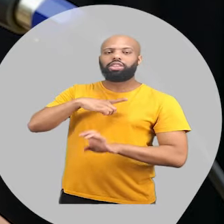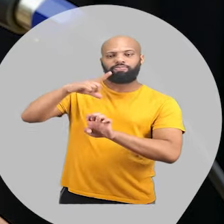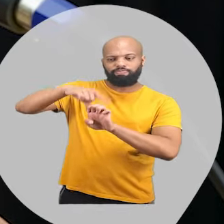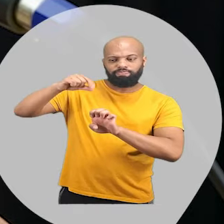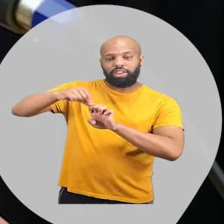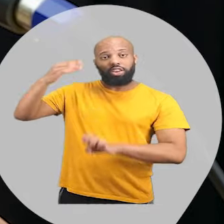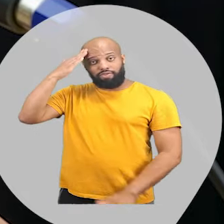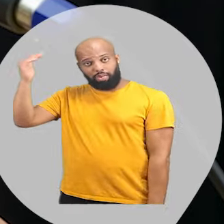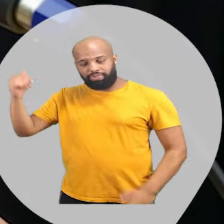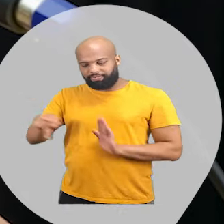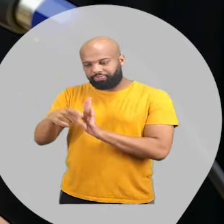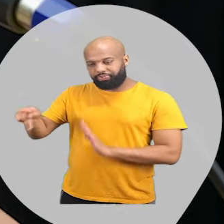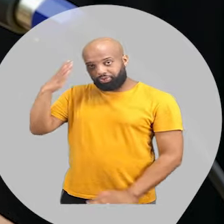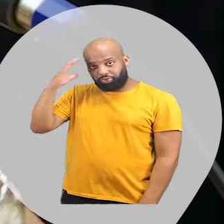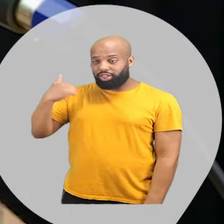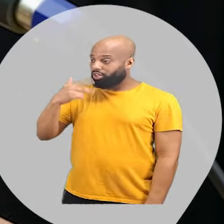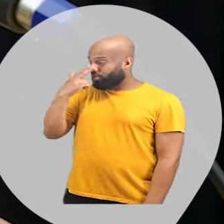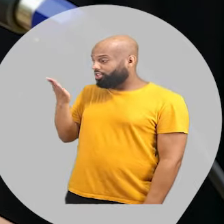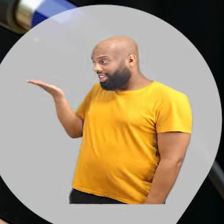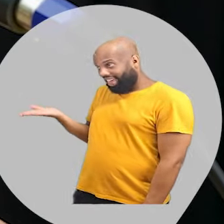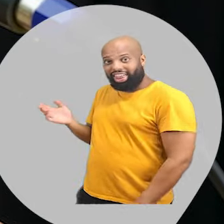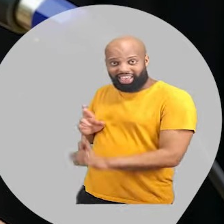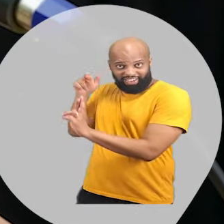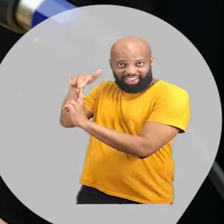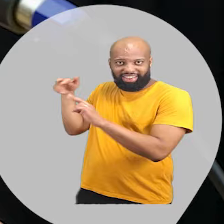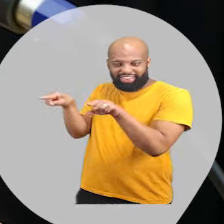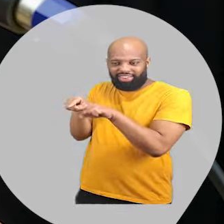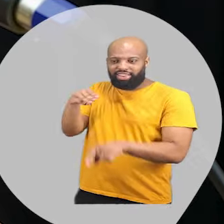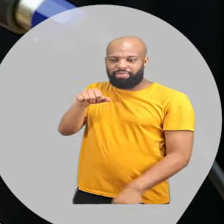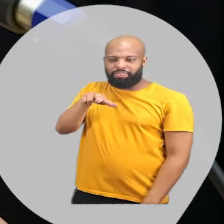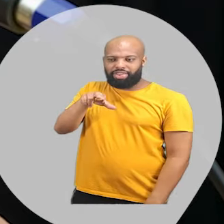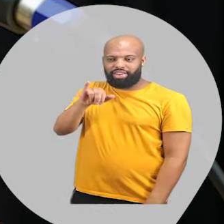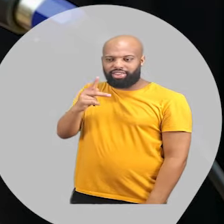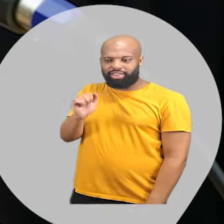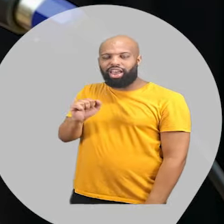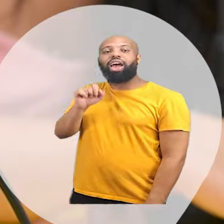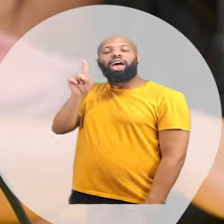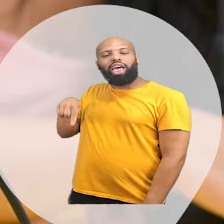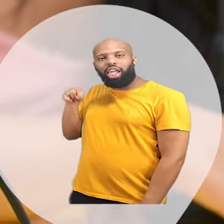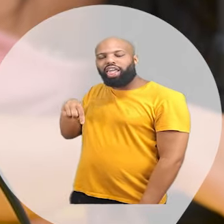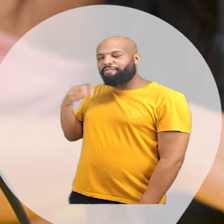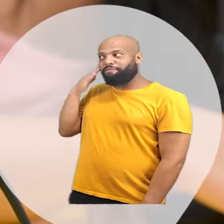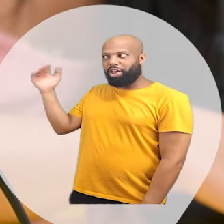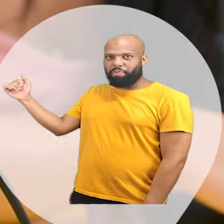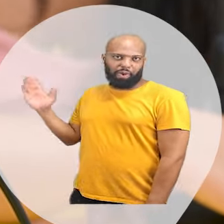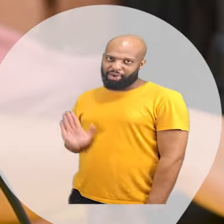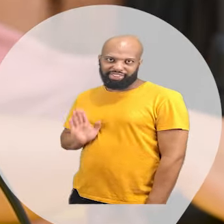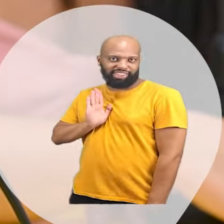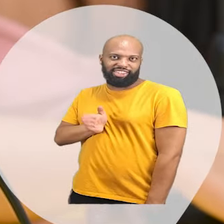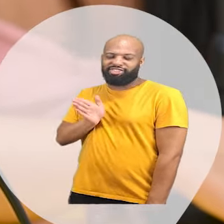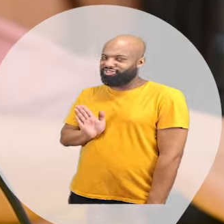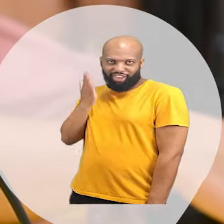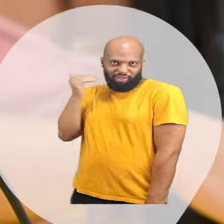grandes empreendedoras aqui em Curitiba e acho que a Maria já é uma referência já para a maioria bem conhecida tava falando que você já é uma pop star